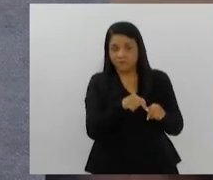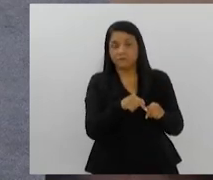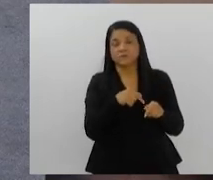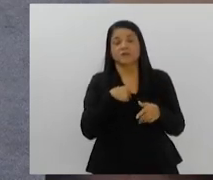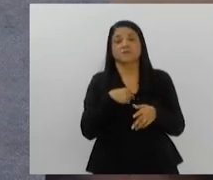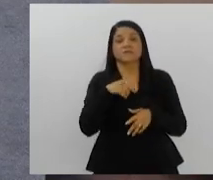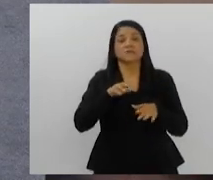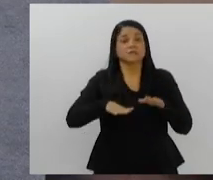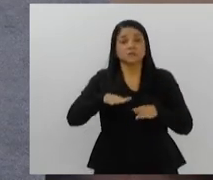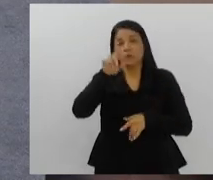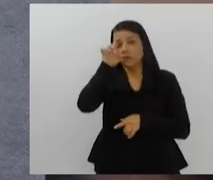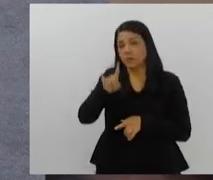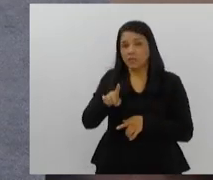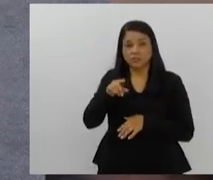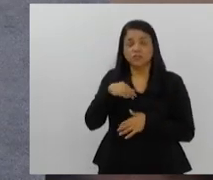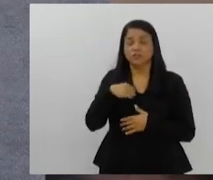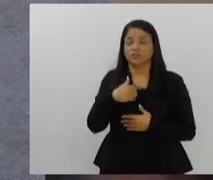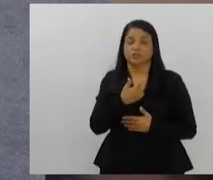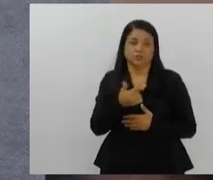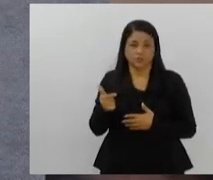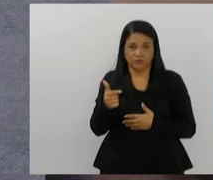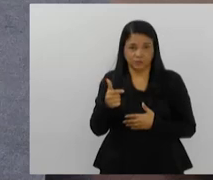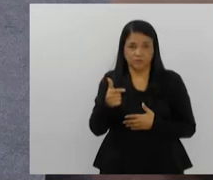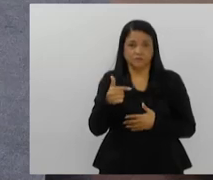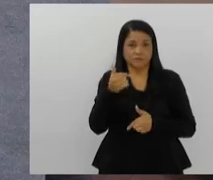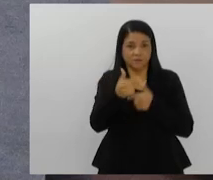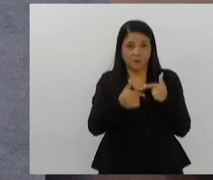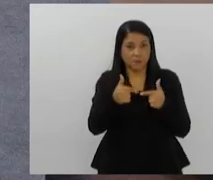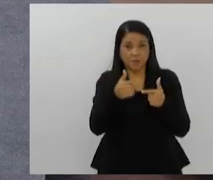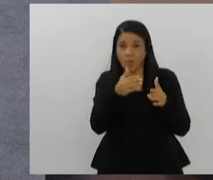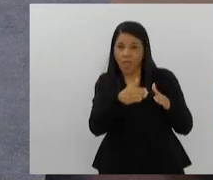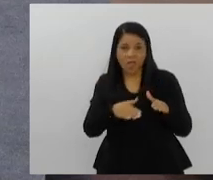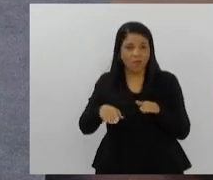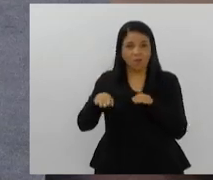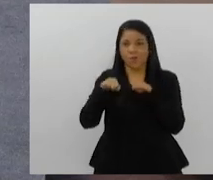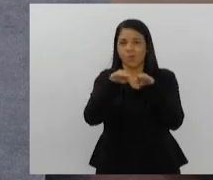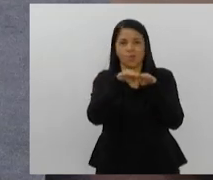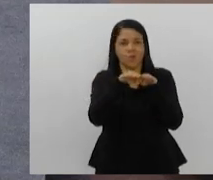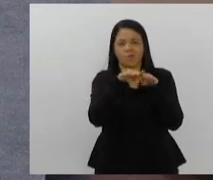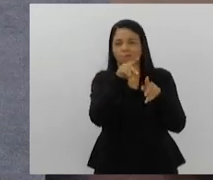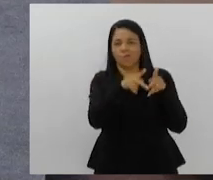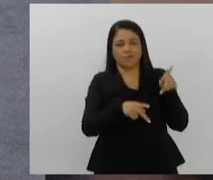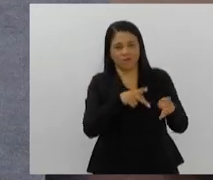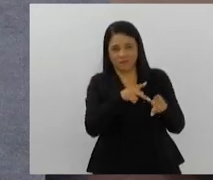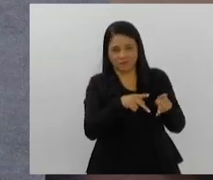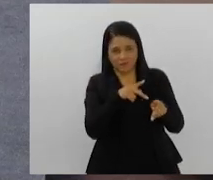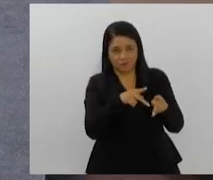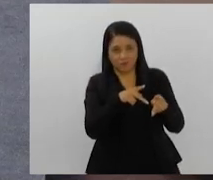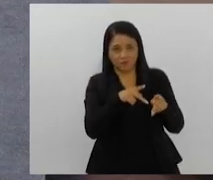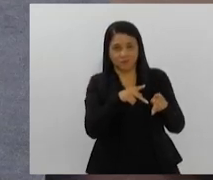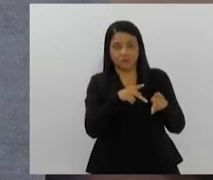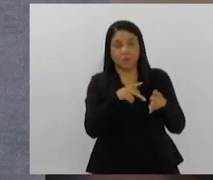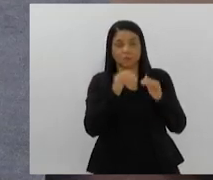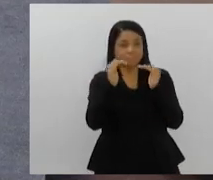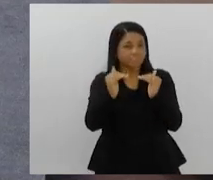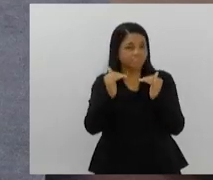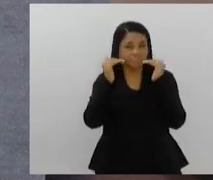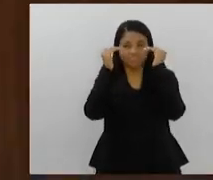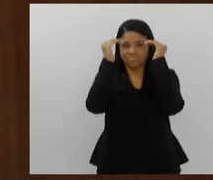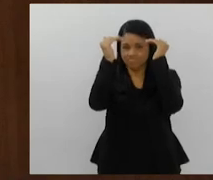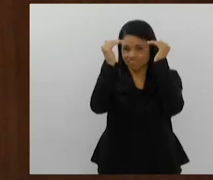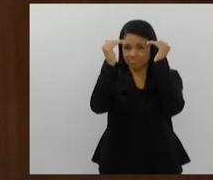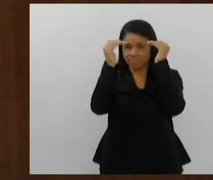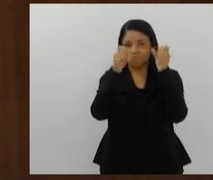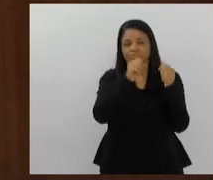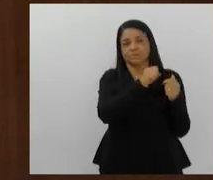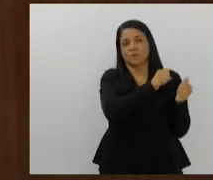direitos trabalhistas justamente porque não nos igualamos à categoria dos trabalhadores. Nós somos membros de poder. Mas,